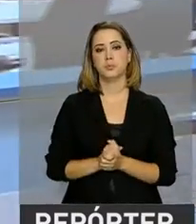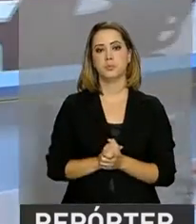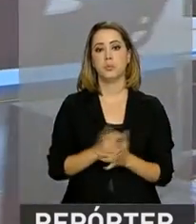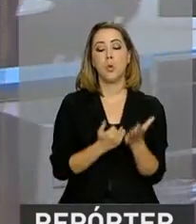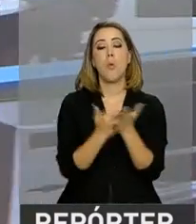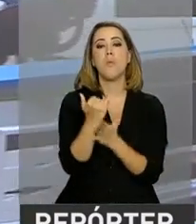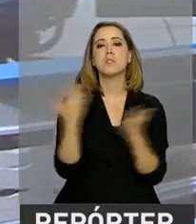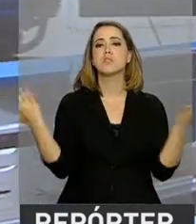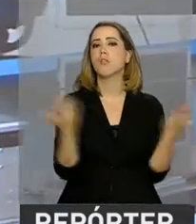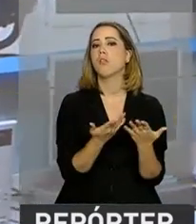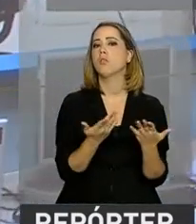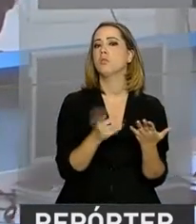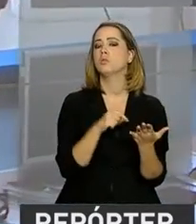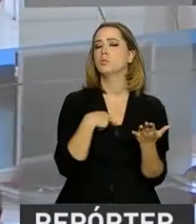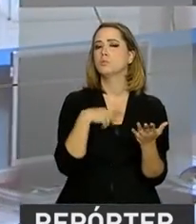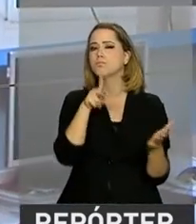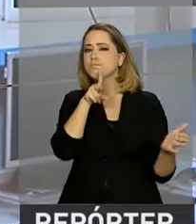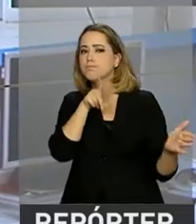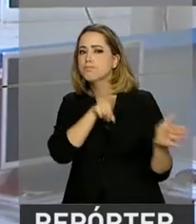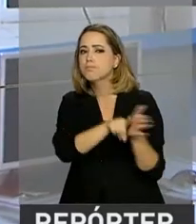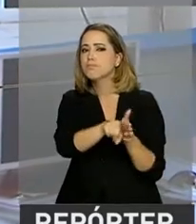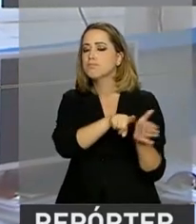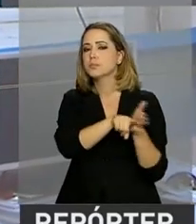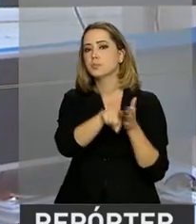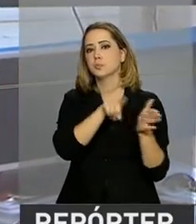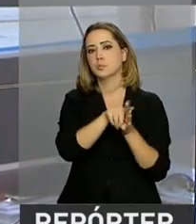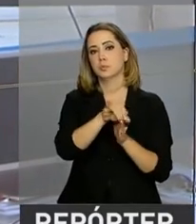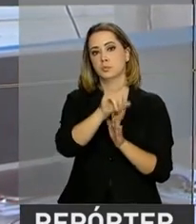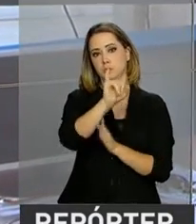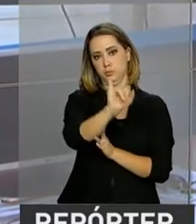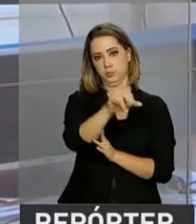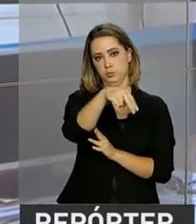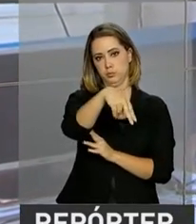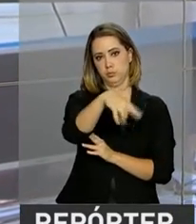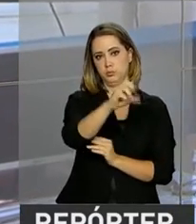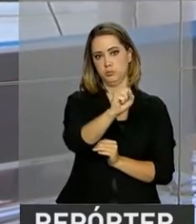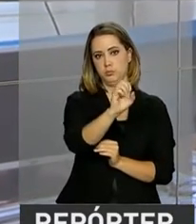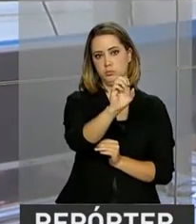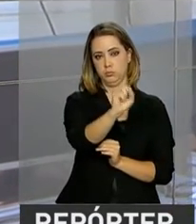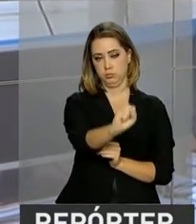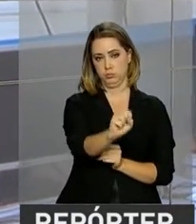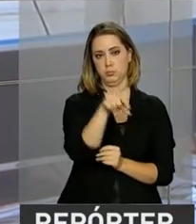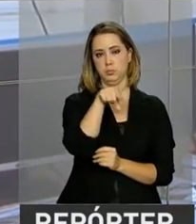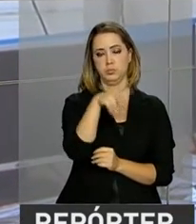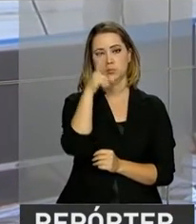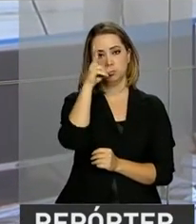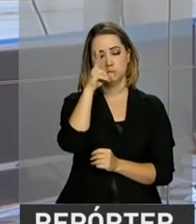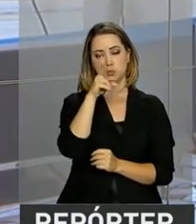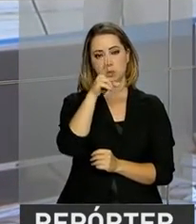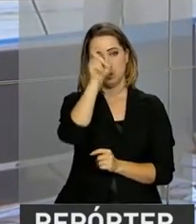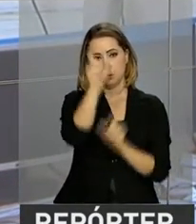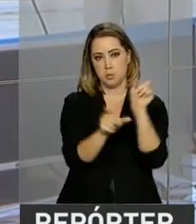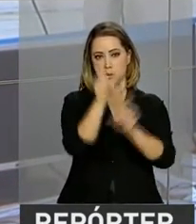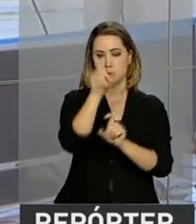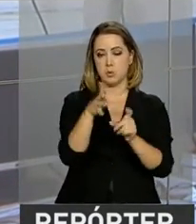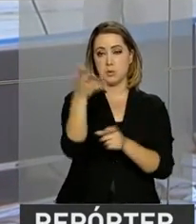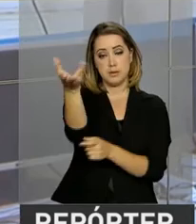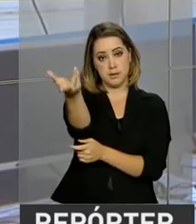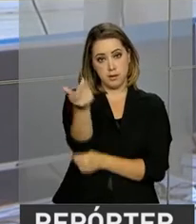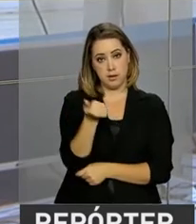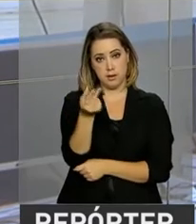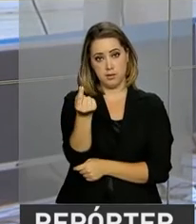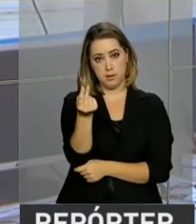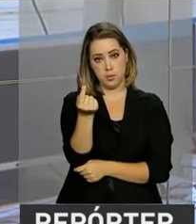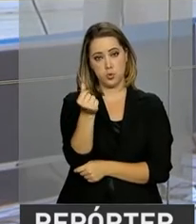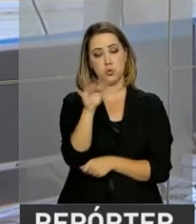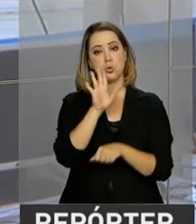começa hoje mais um pente fino no inss vão ser revisados os benefícios de quem recebe auxílio doença e não faz